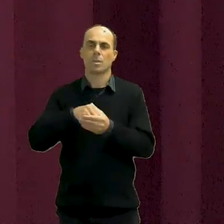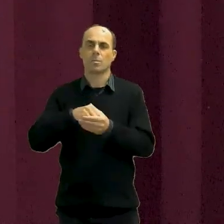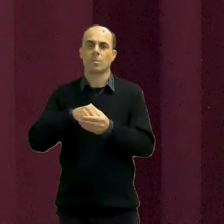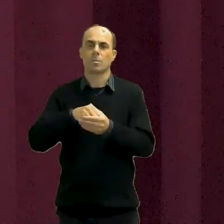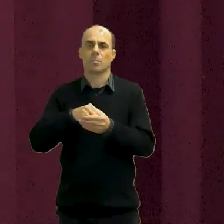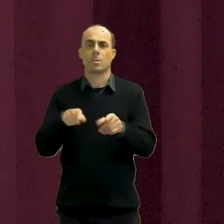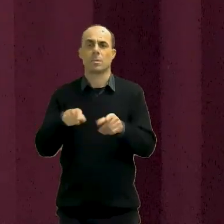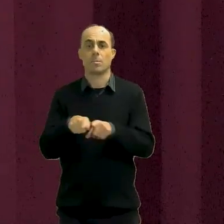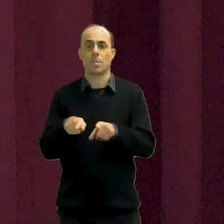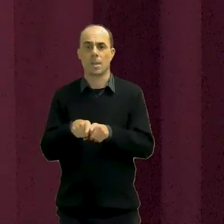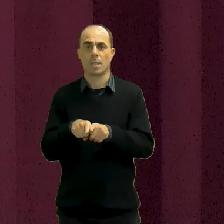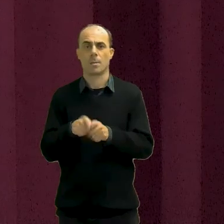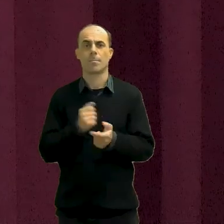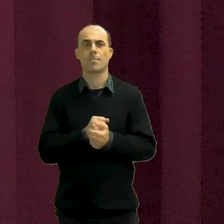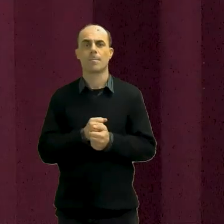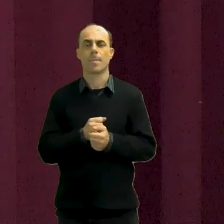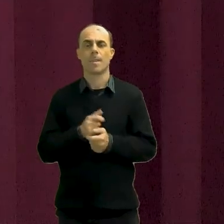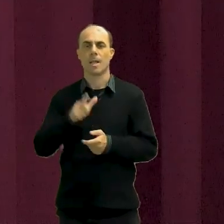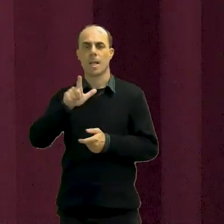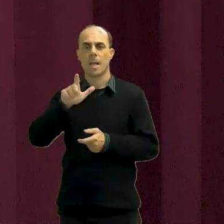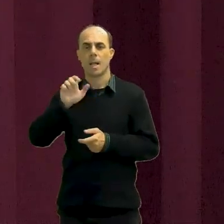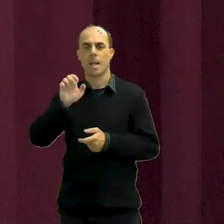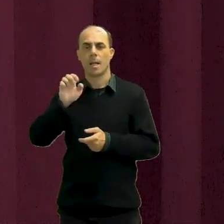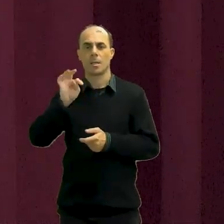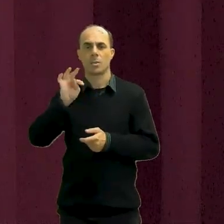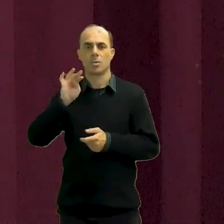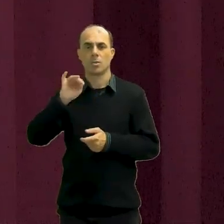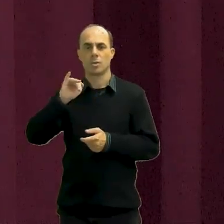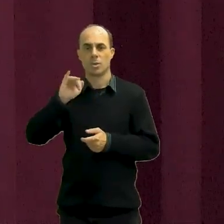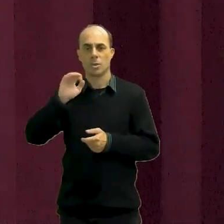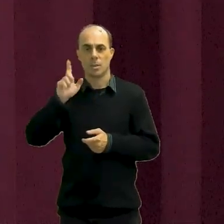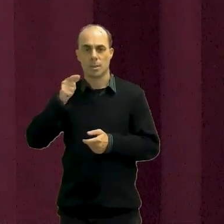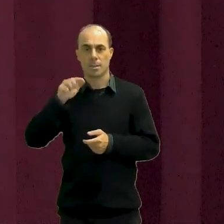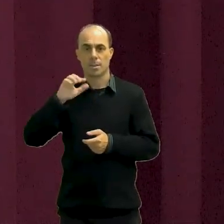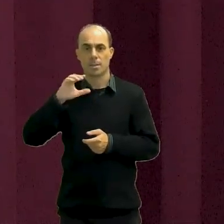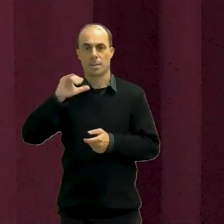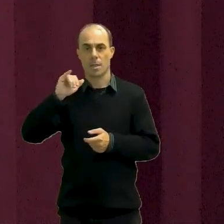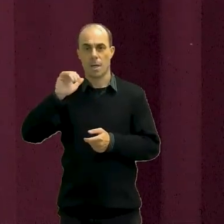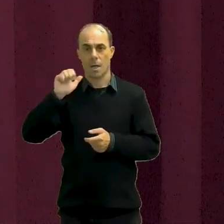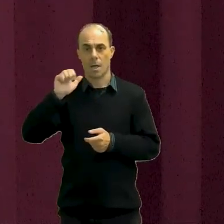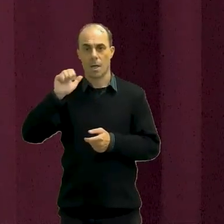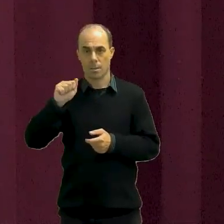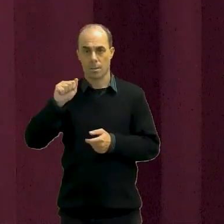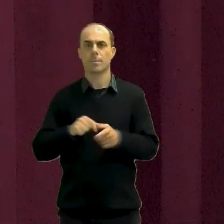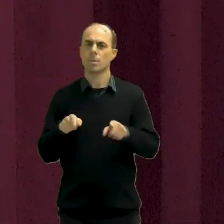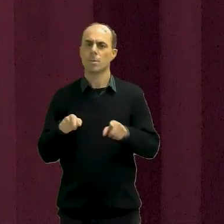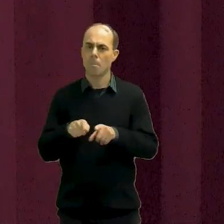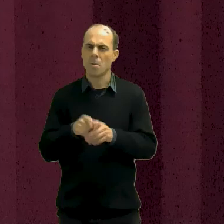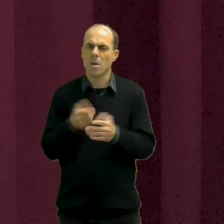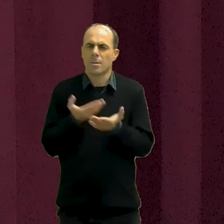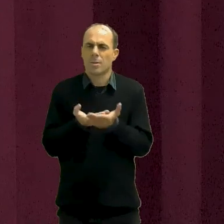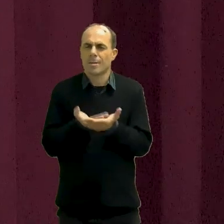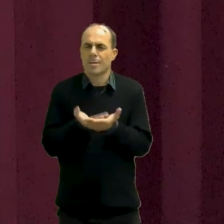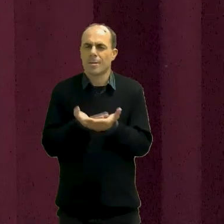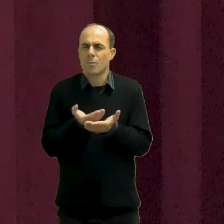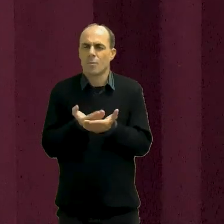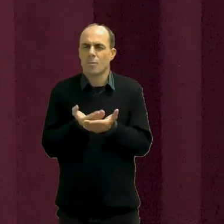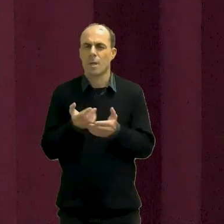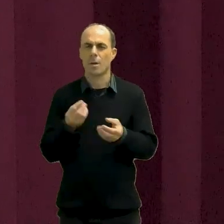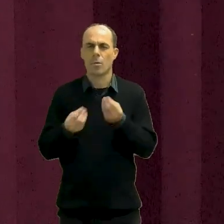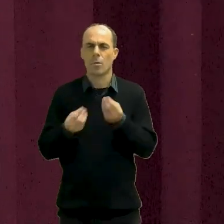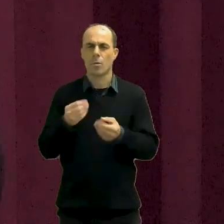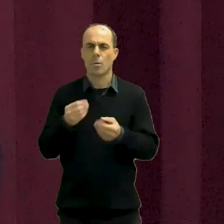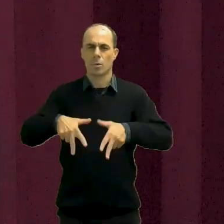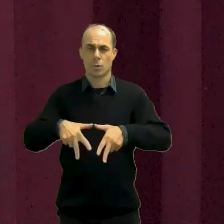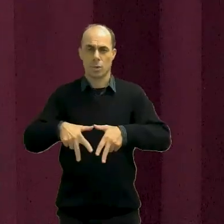colega Dra Letícia Garcia que também é uma estudiosa do tema na questão da da igualdade de gênero na política Então